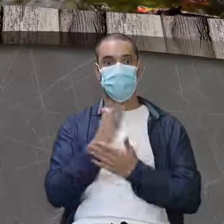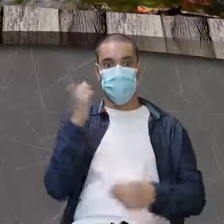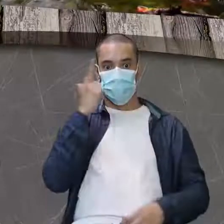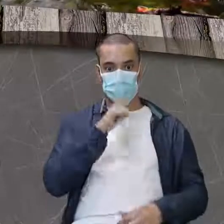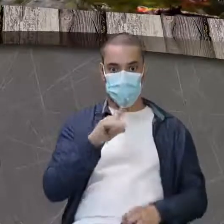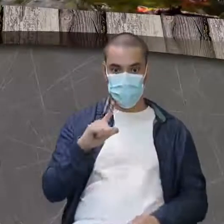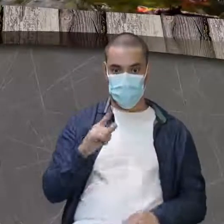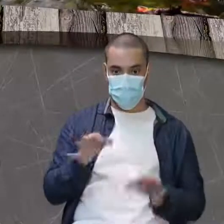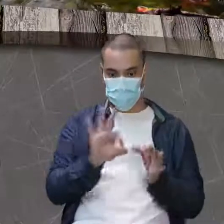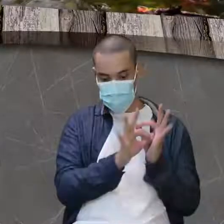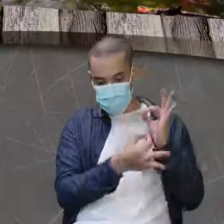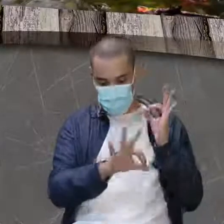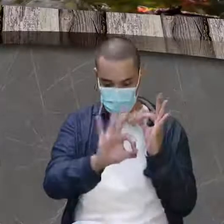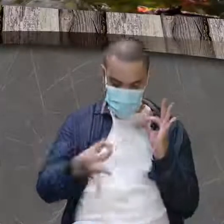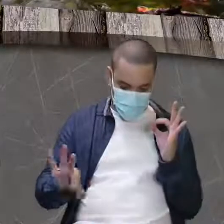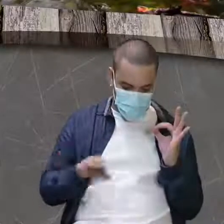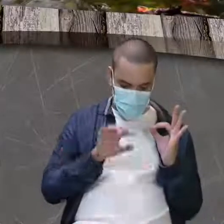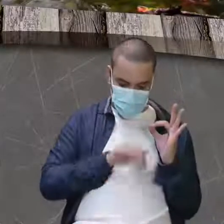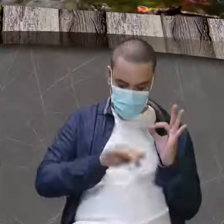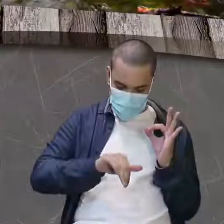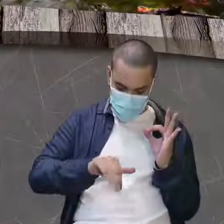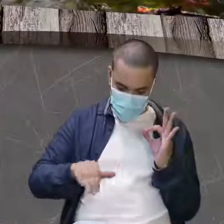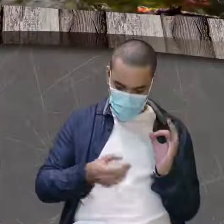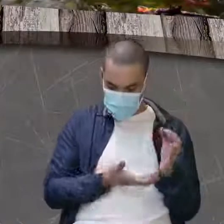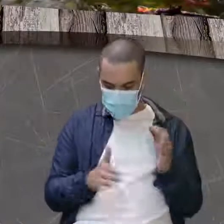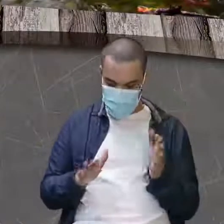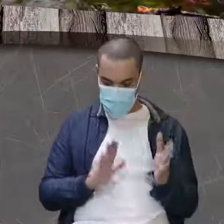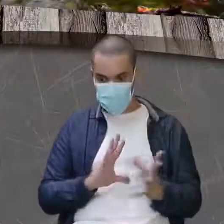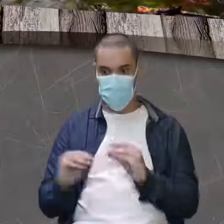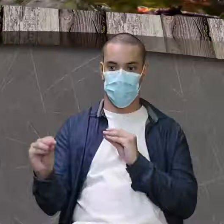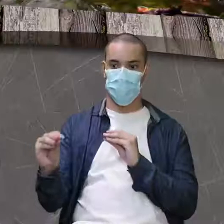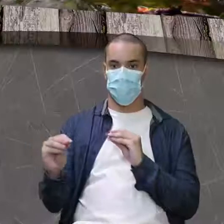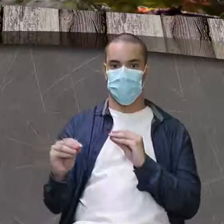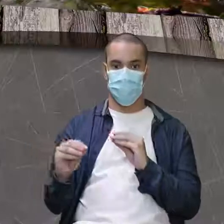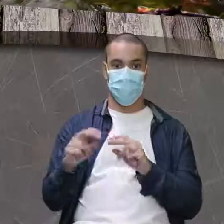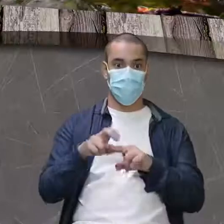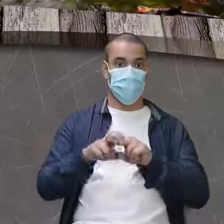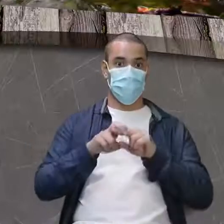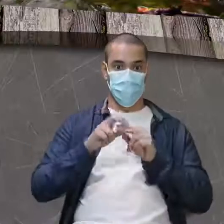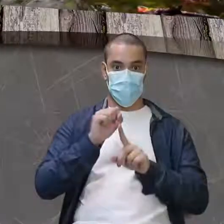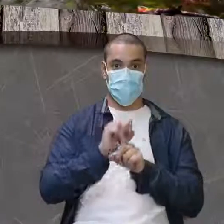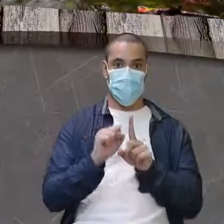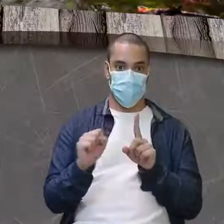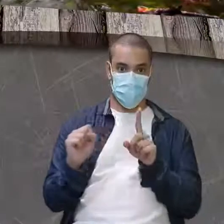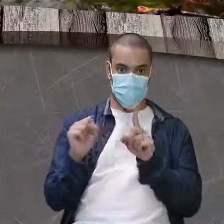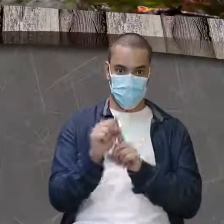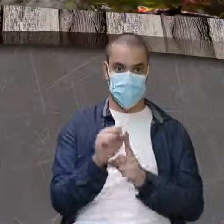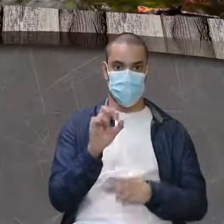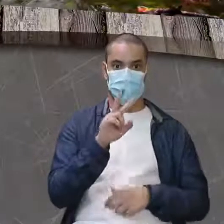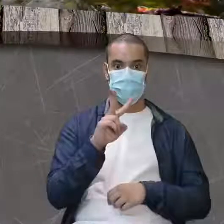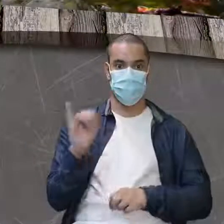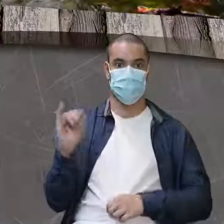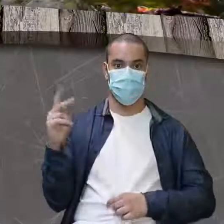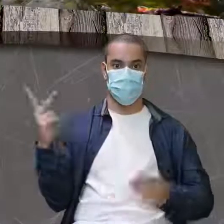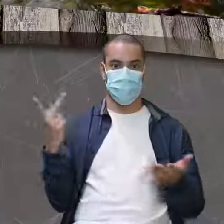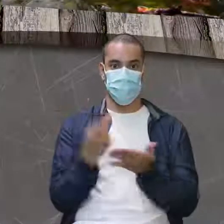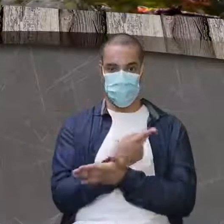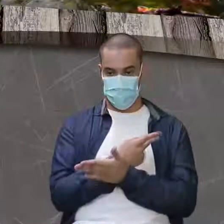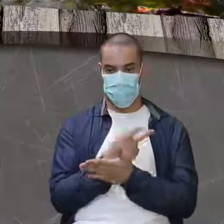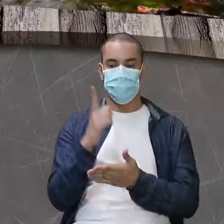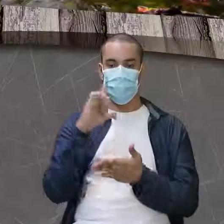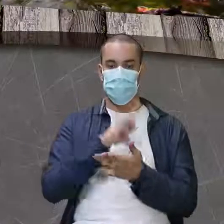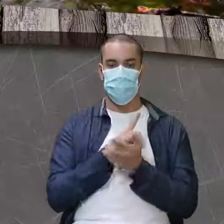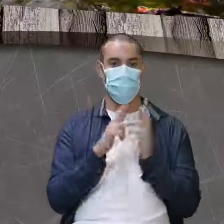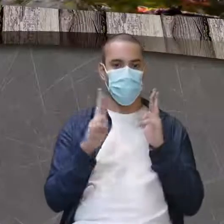através desses túneis que eles vão escavando ali no solo, tá bom? Então, a sociedade vai acontecer, existem